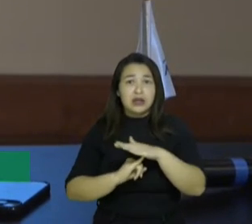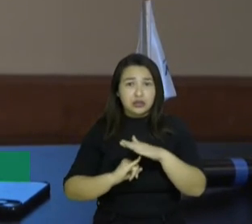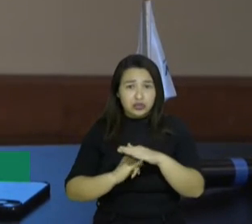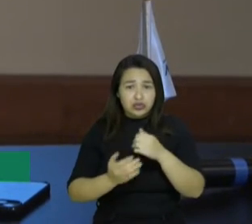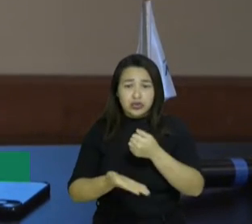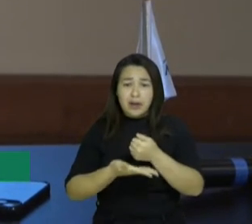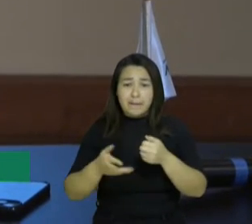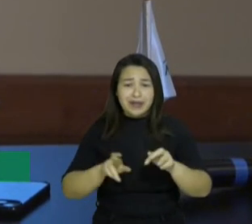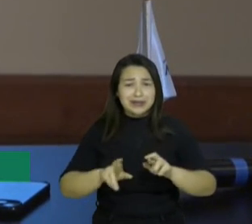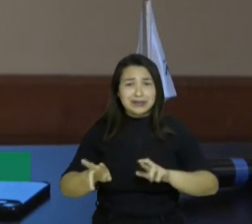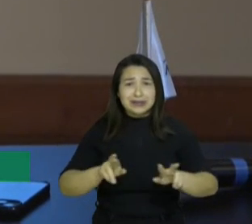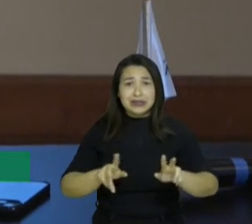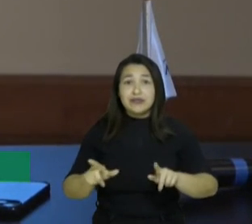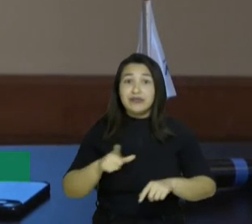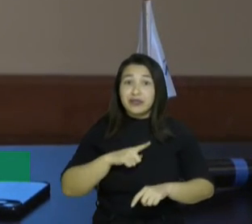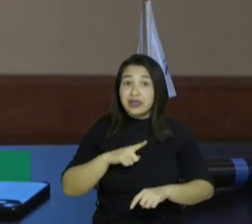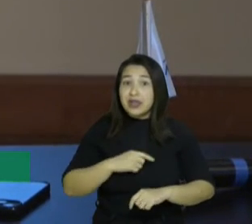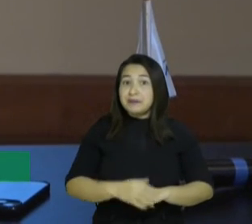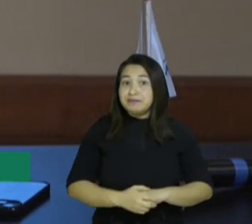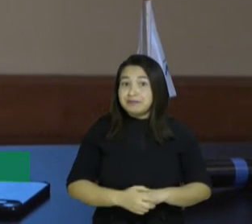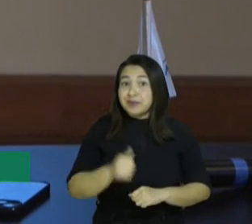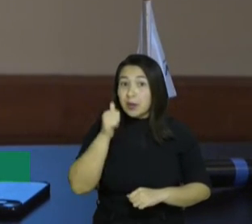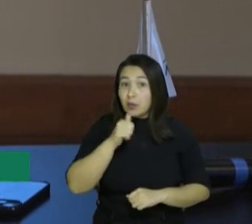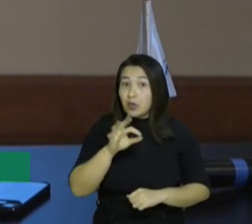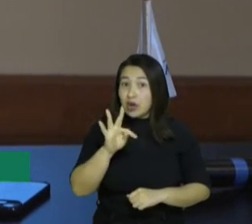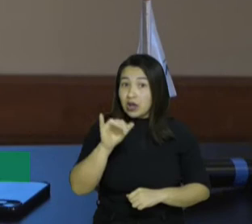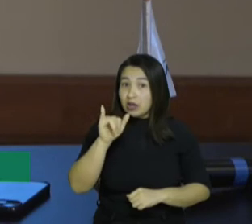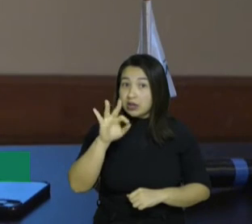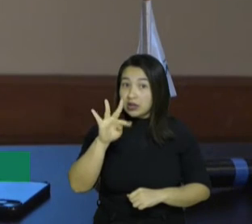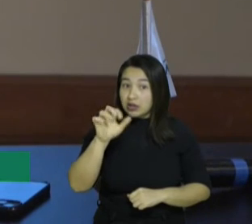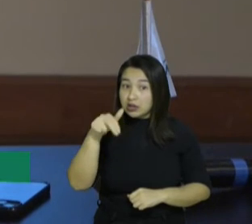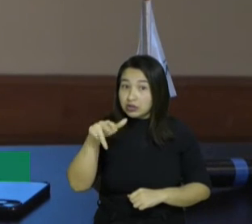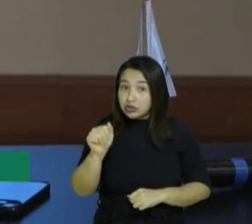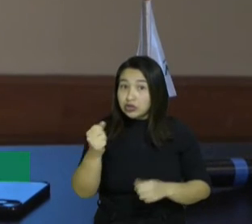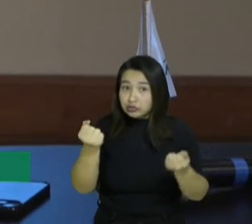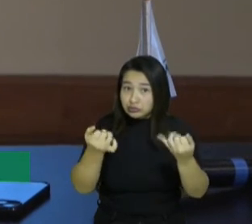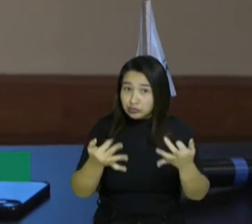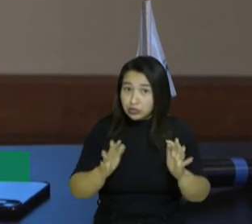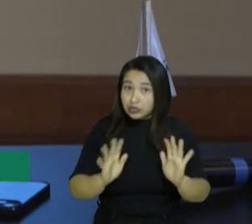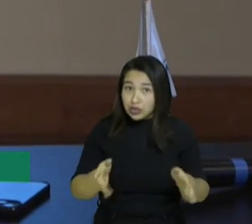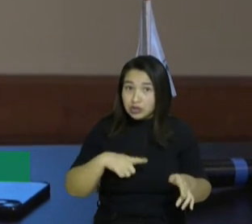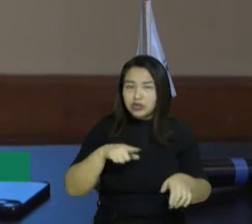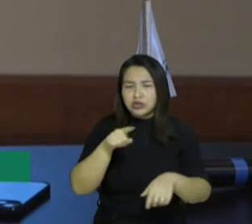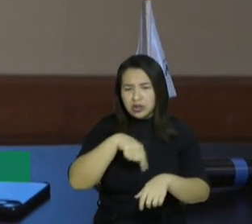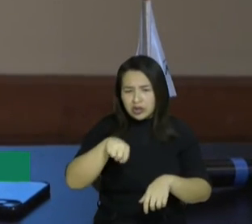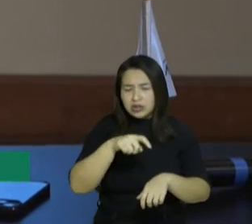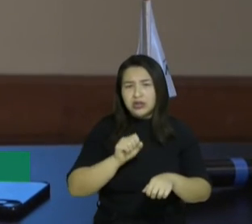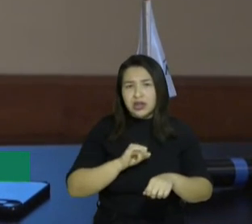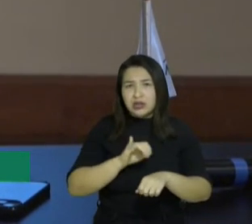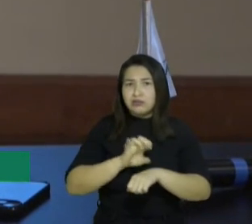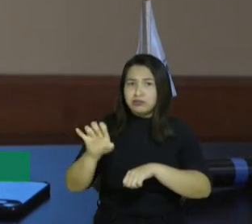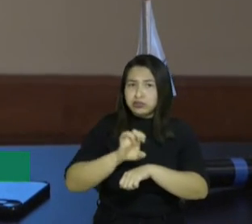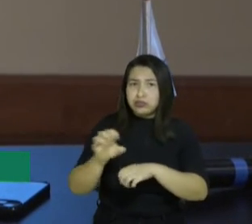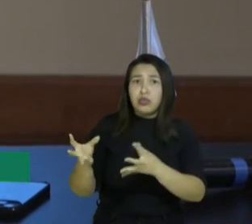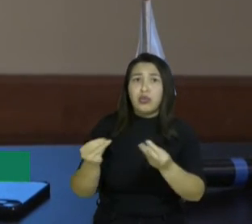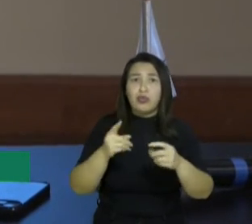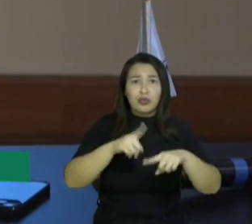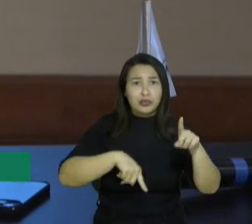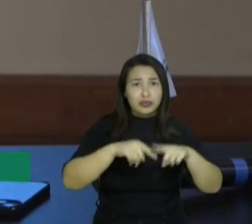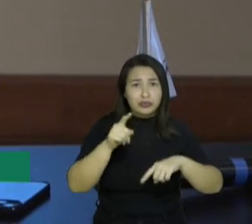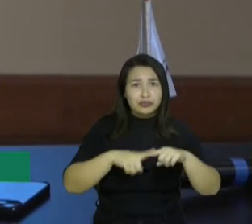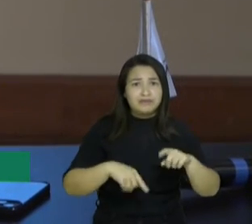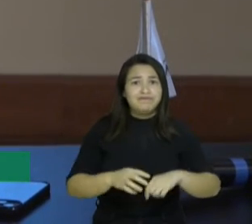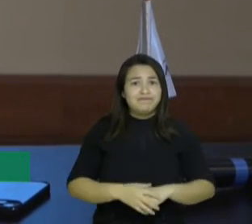diversificada Tatiana sublinhou isso aqui vocês exportam muito produtos industrializados né Realmente é invejável